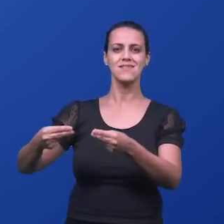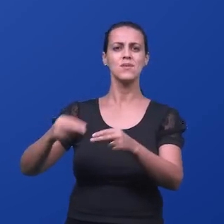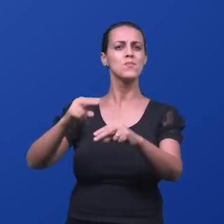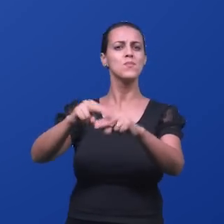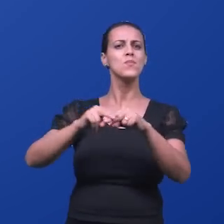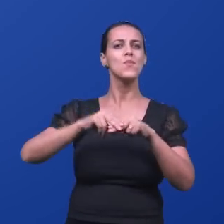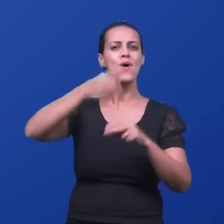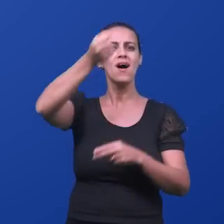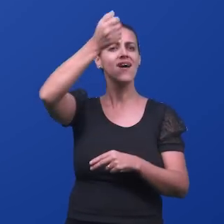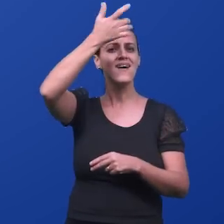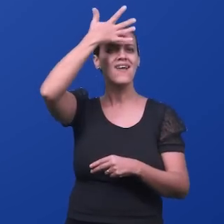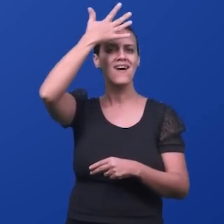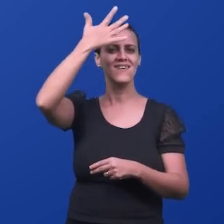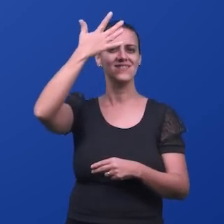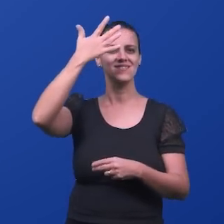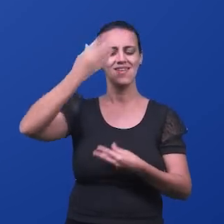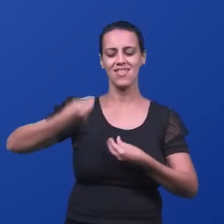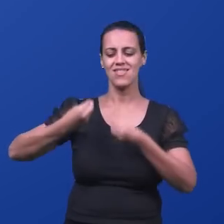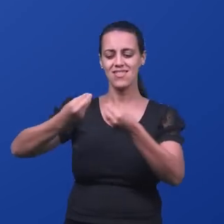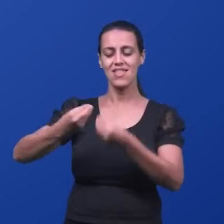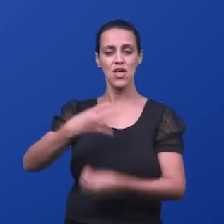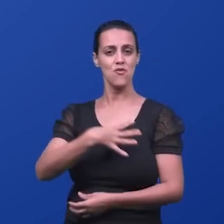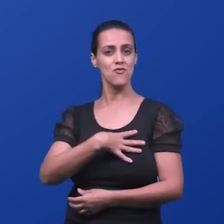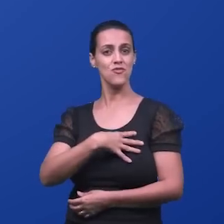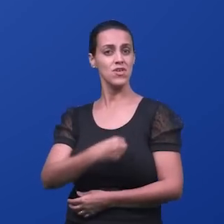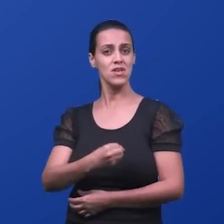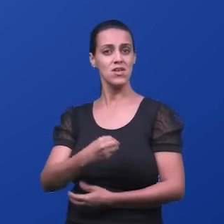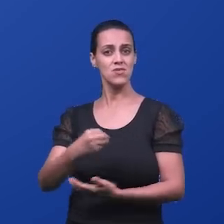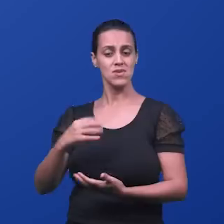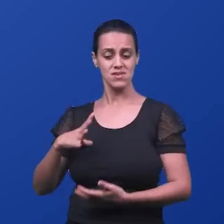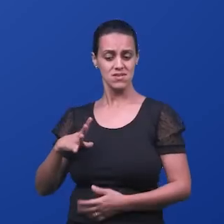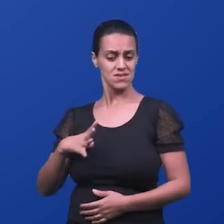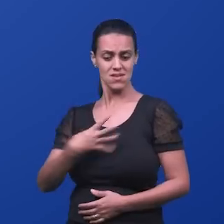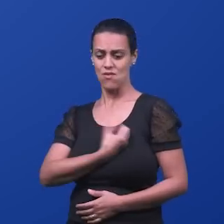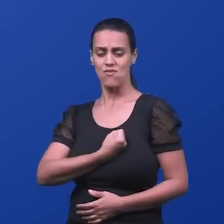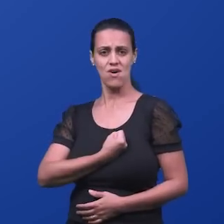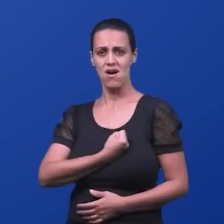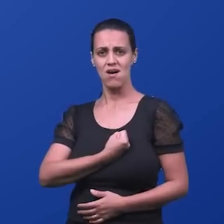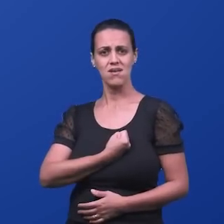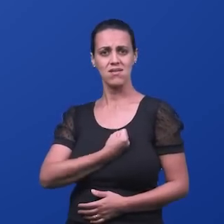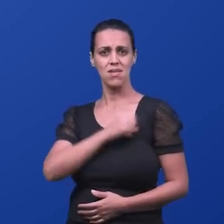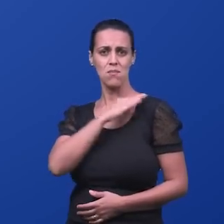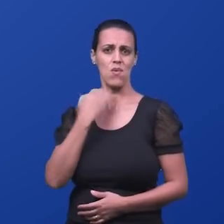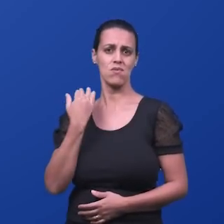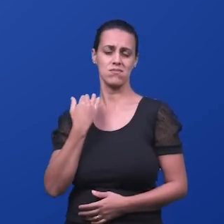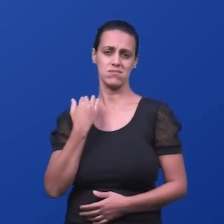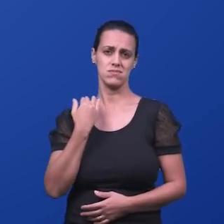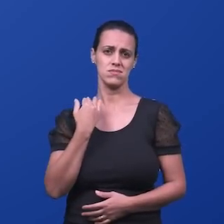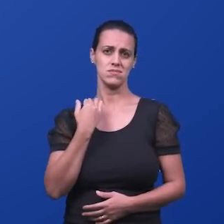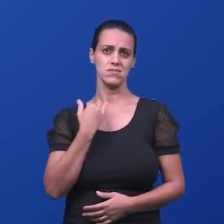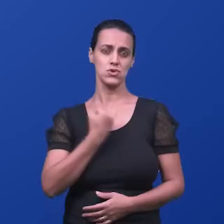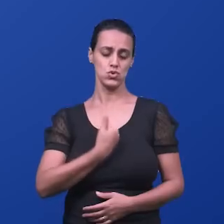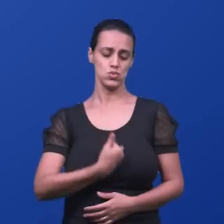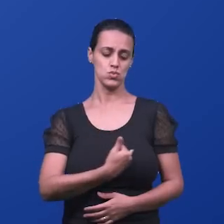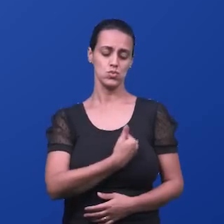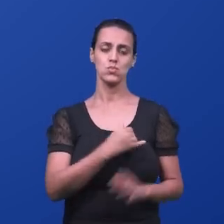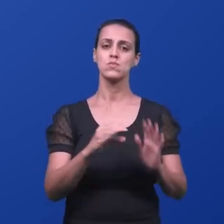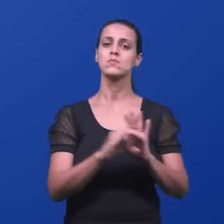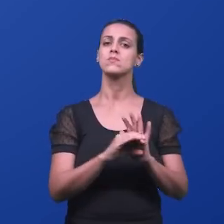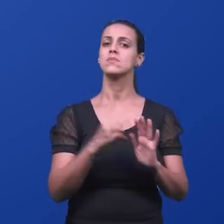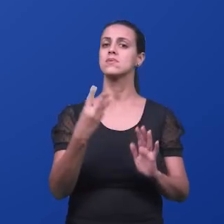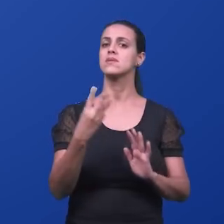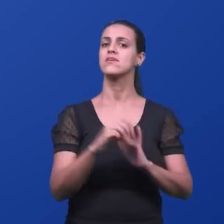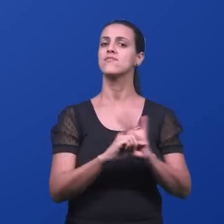ele enviou o seu Filho para resgatar uma igreja da condenação. E a palavra em João 3,